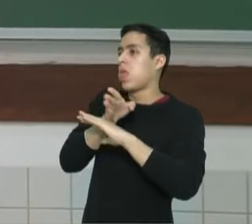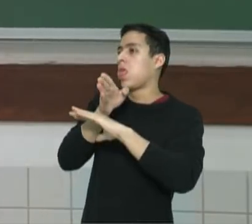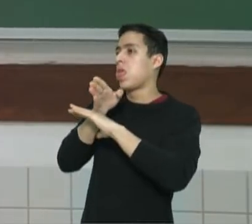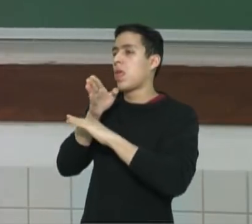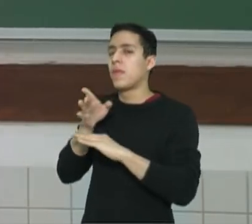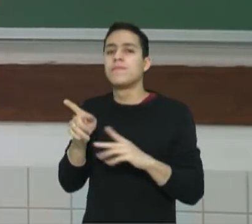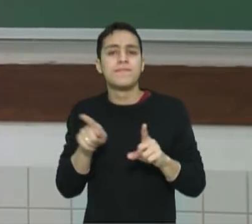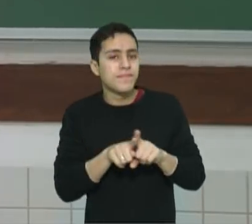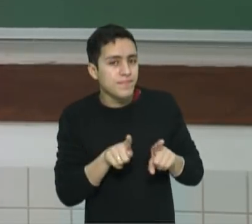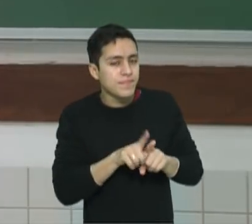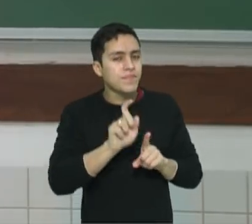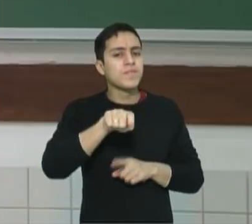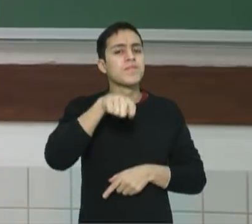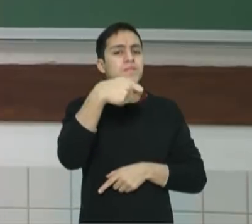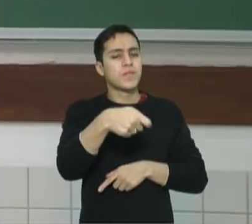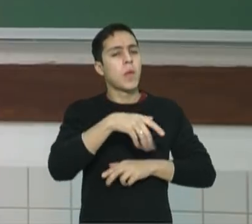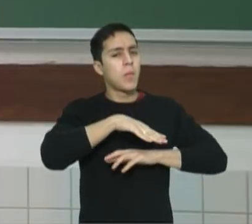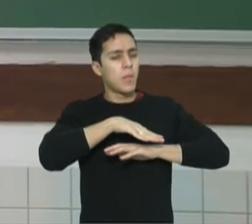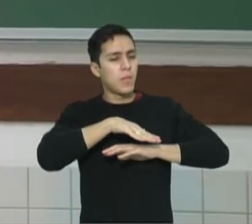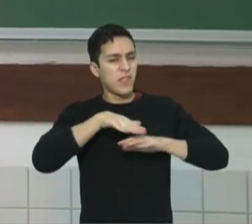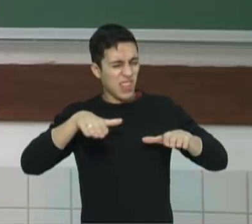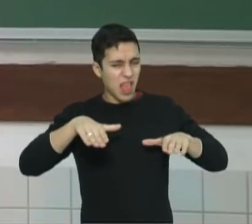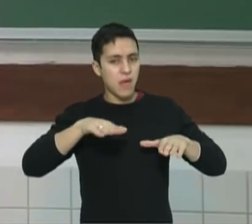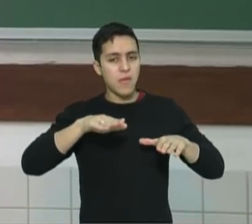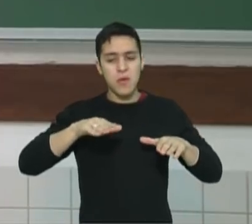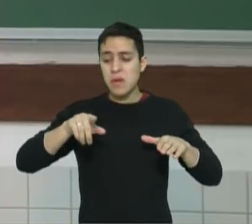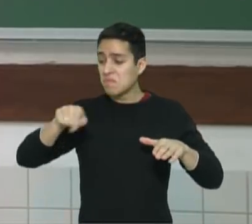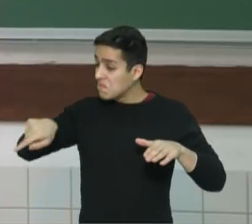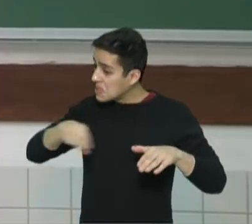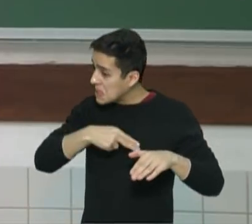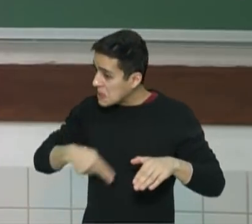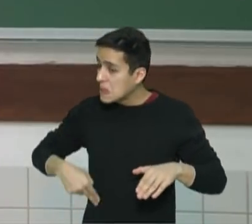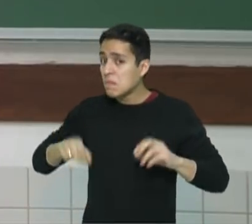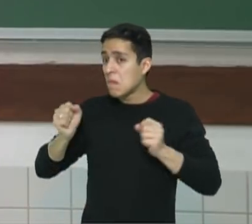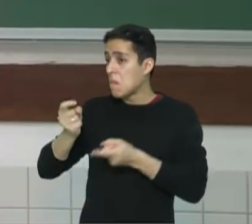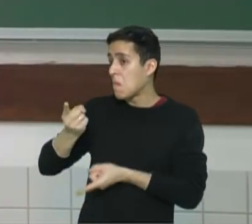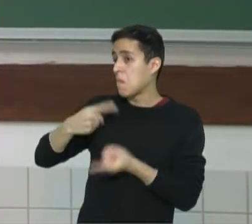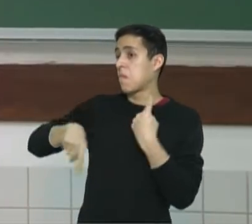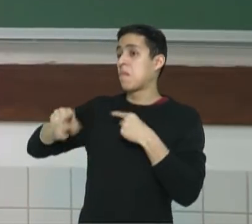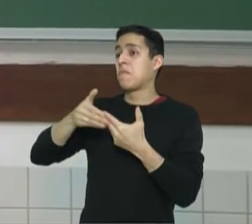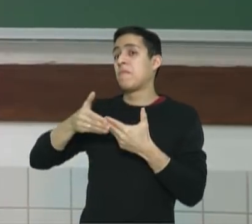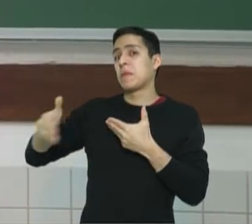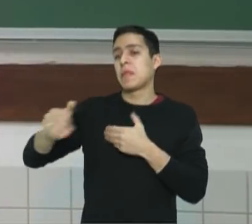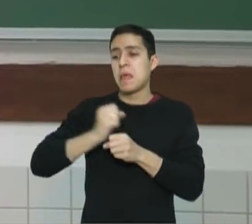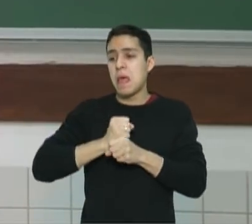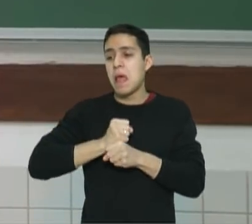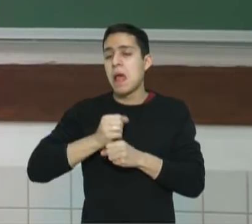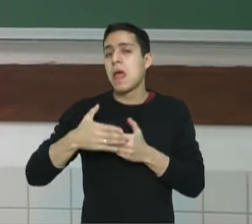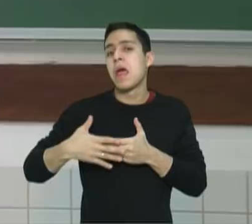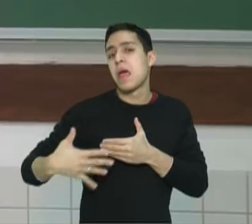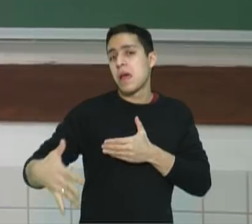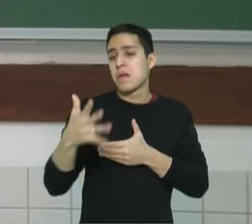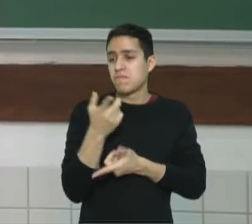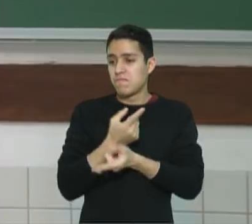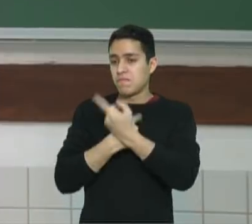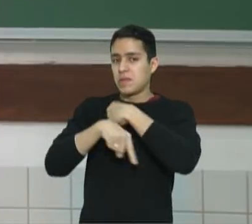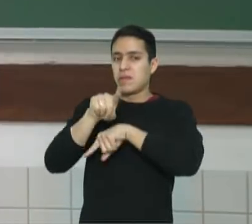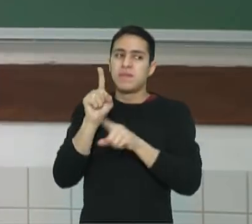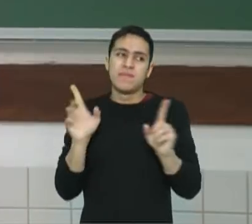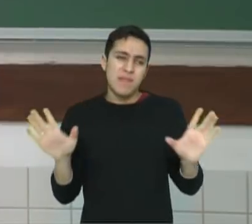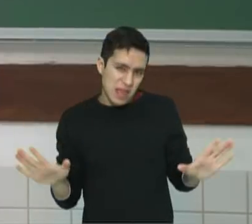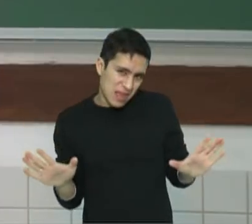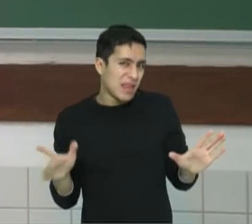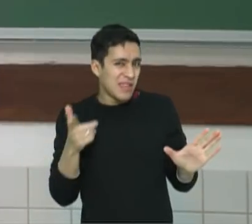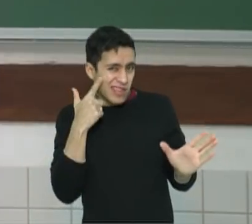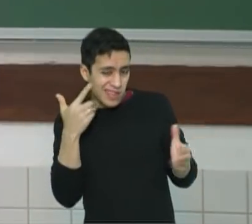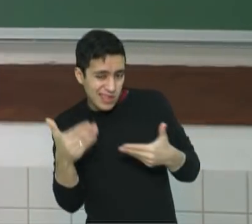e finalizamos falando sobre esse potencial chinês para as próximas décadas, possivelmente. Mas aí a gente tem que